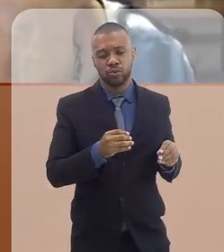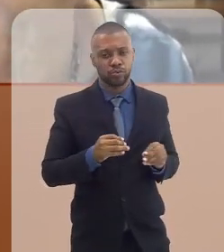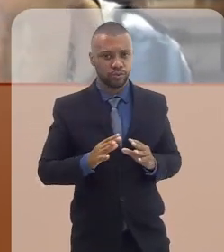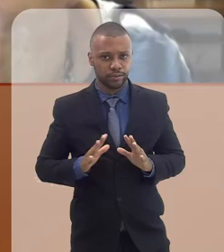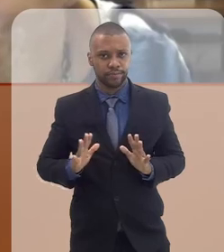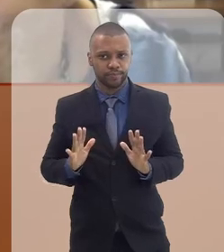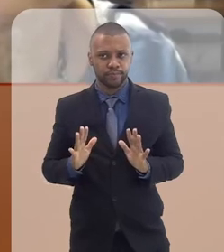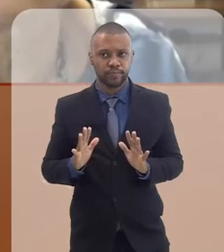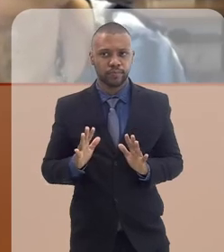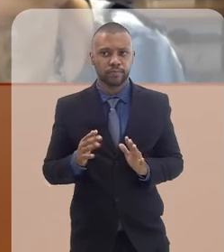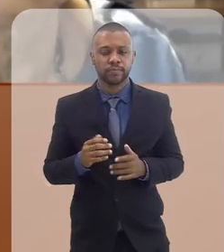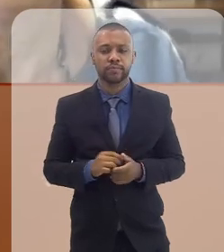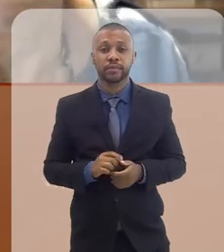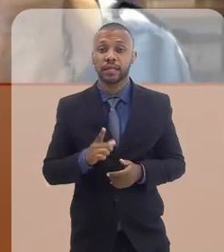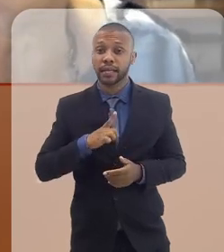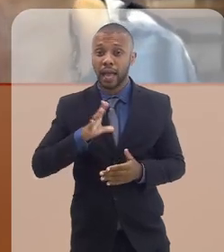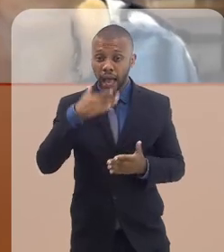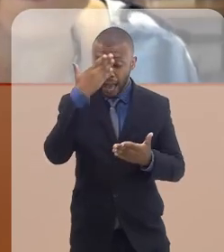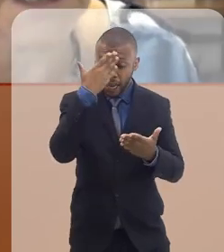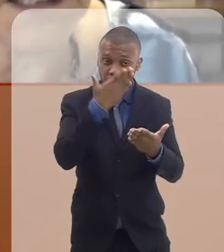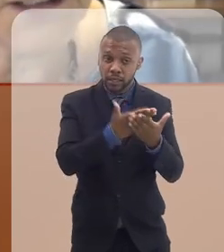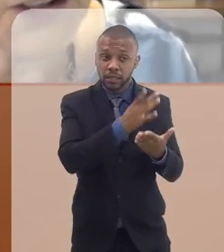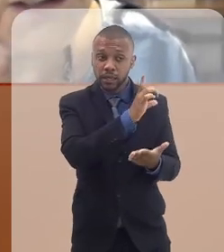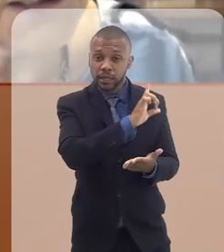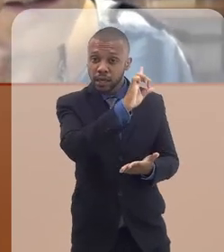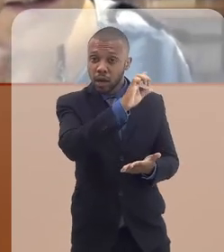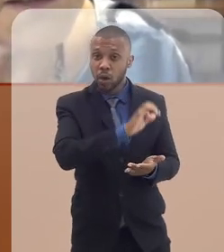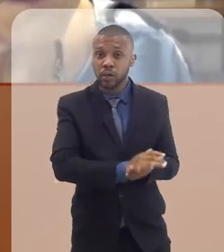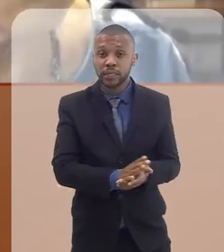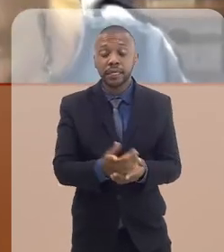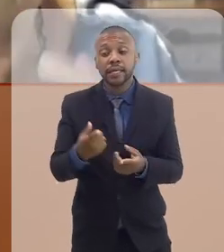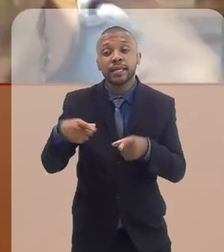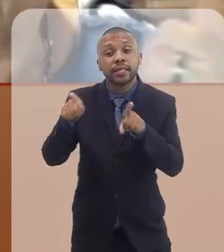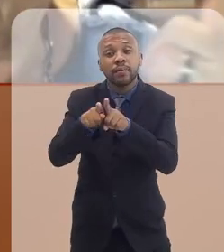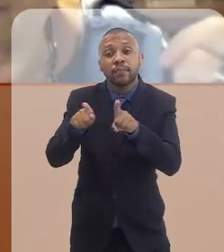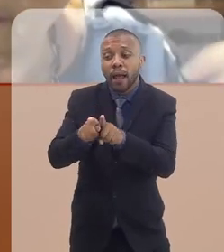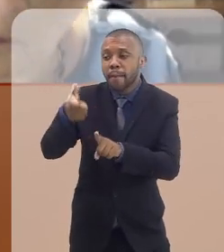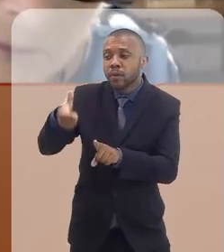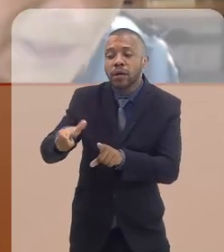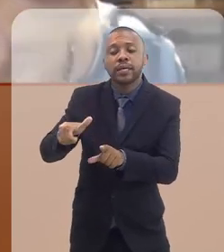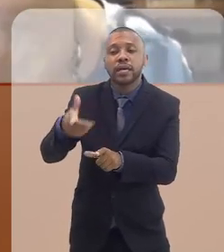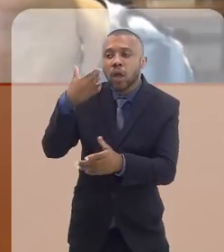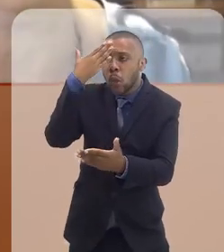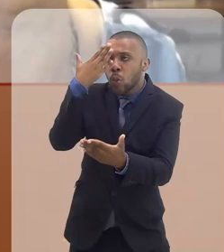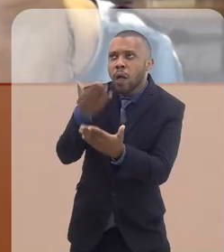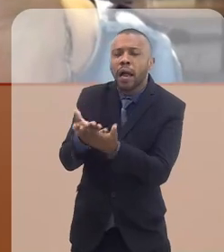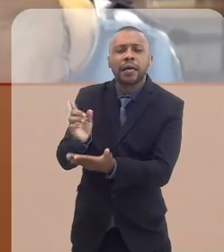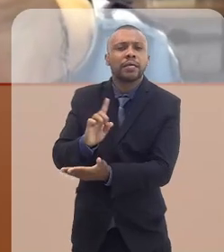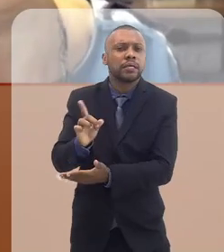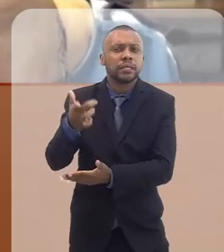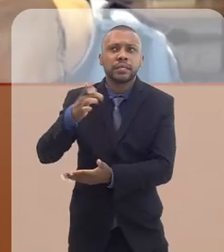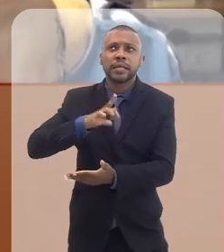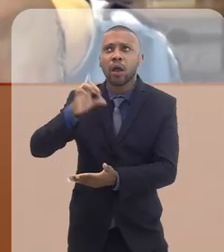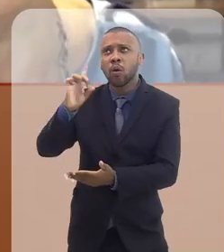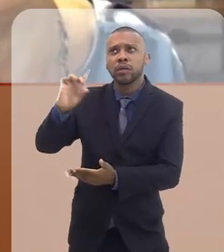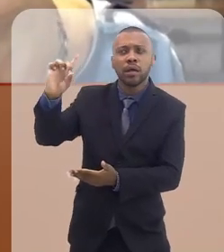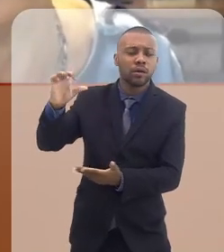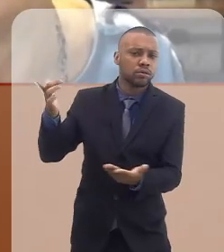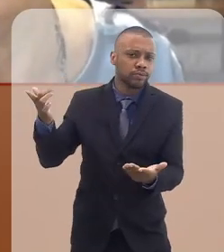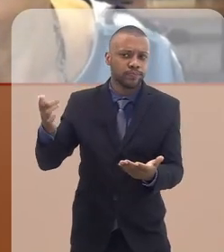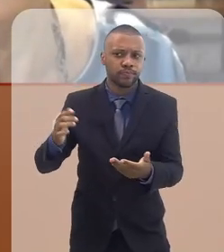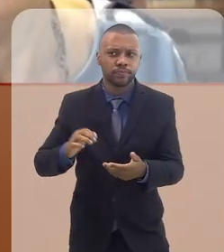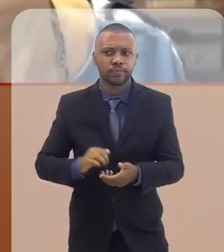Cidadania é de todos. Daquele que acredita em Deus e daquele que também não acredite que existe